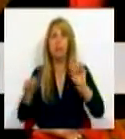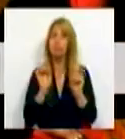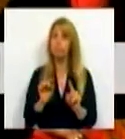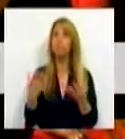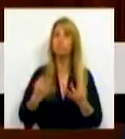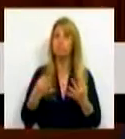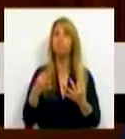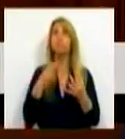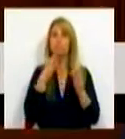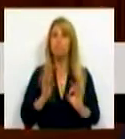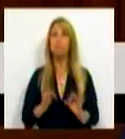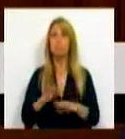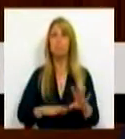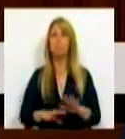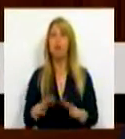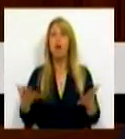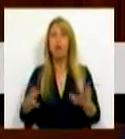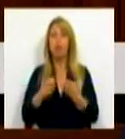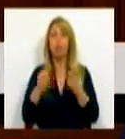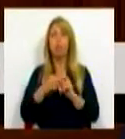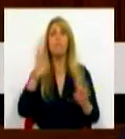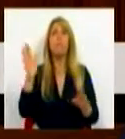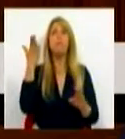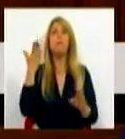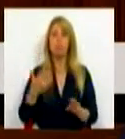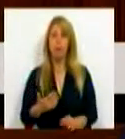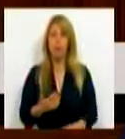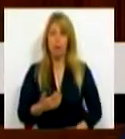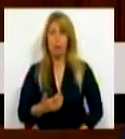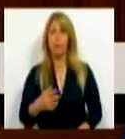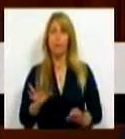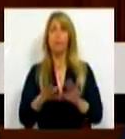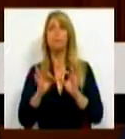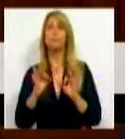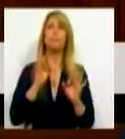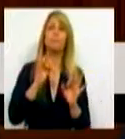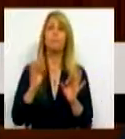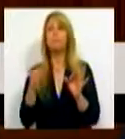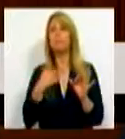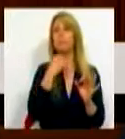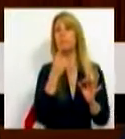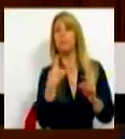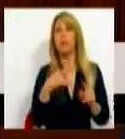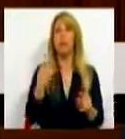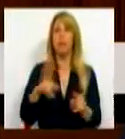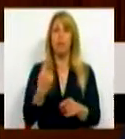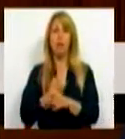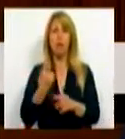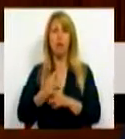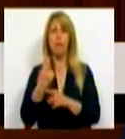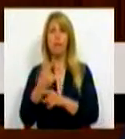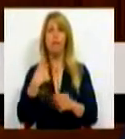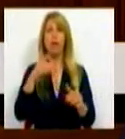efetivo. O problema principal é, como referi, a questão de havendo várias fontes de